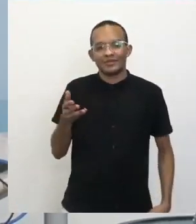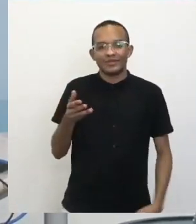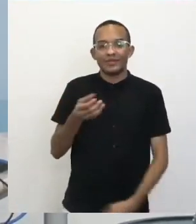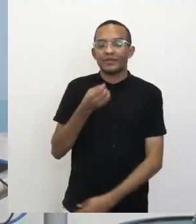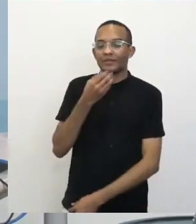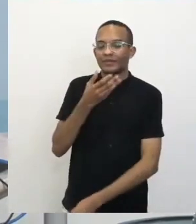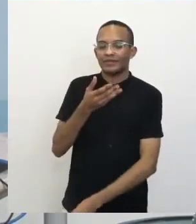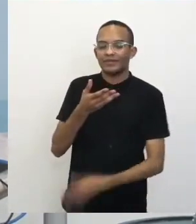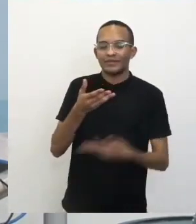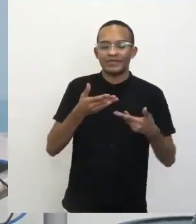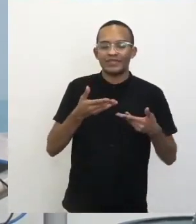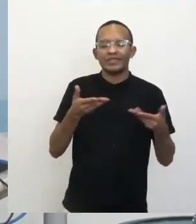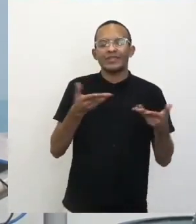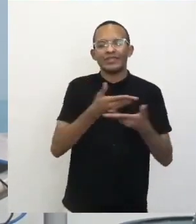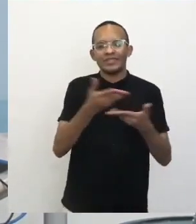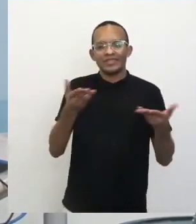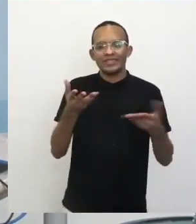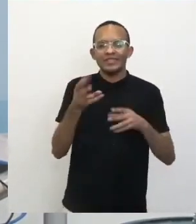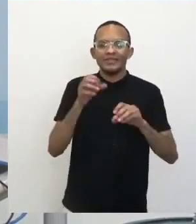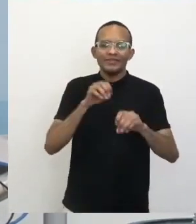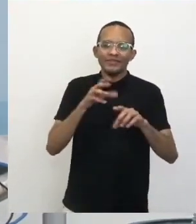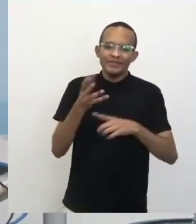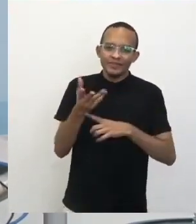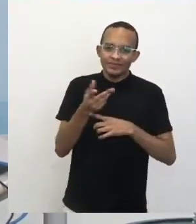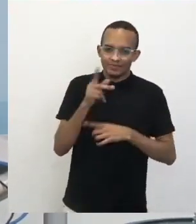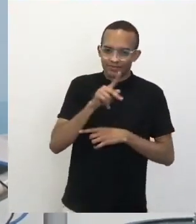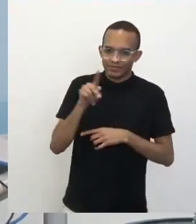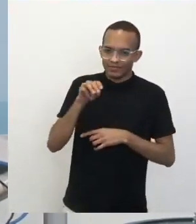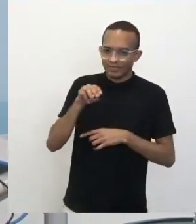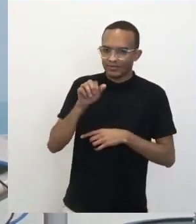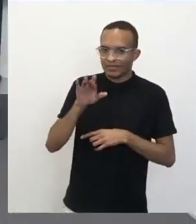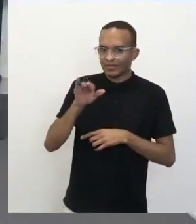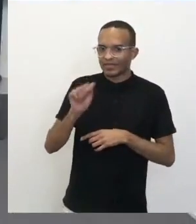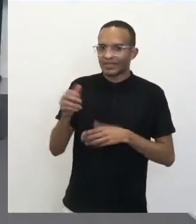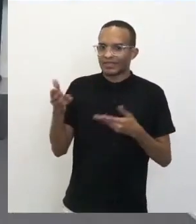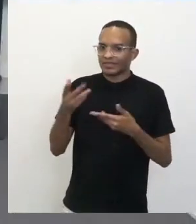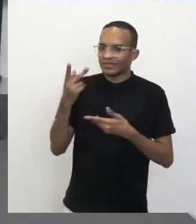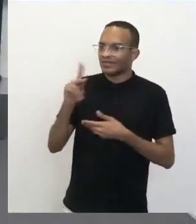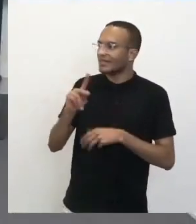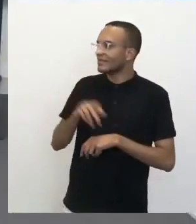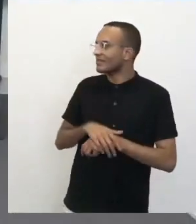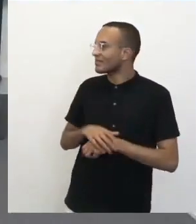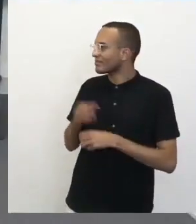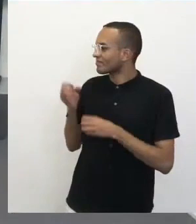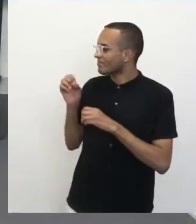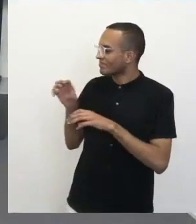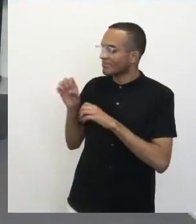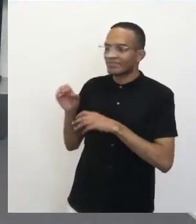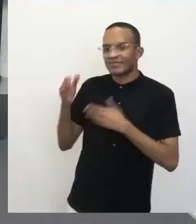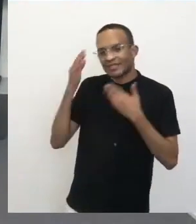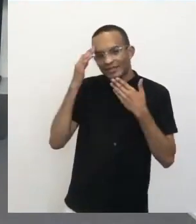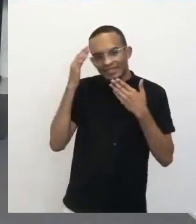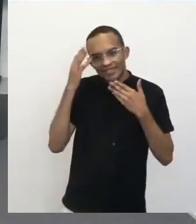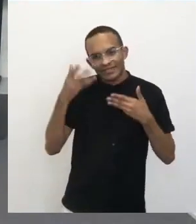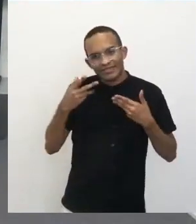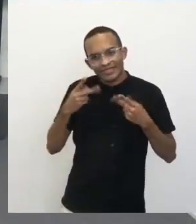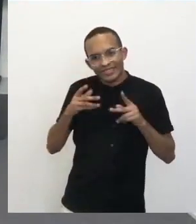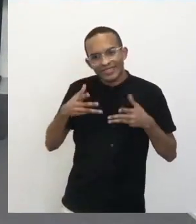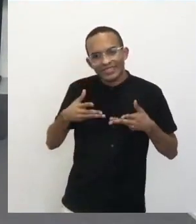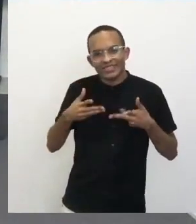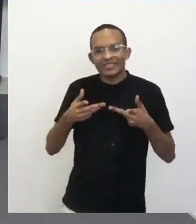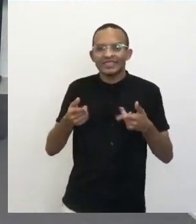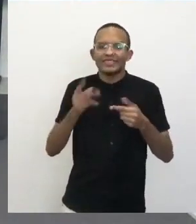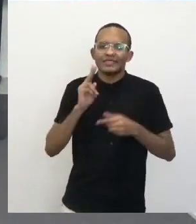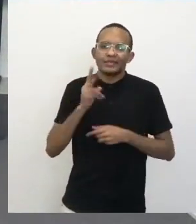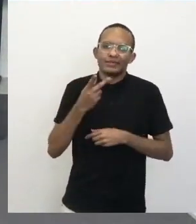Sejam bem-vindos a mais essa aula de arte. E, professora Márcia, a aula é sua. Obrigada, João, pela acolhida.